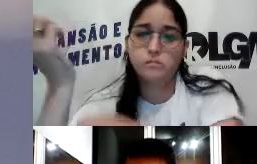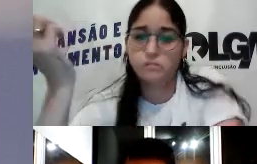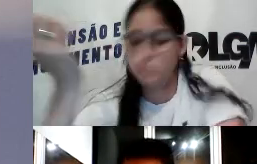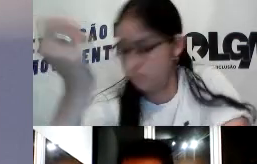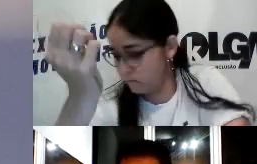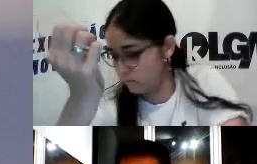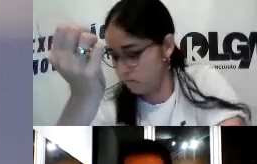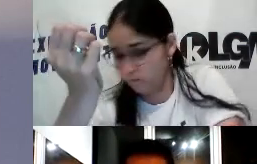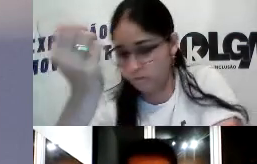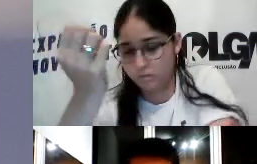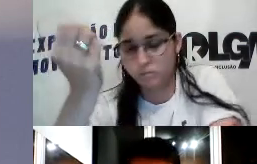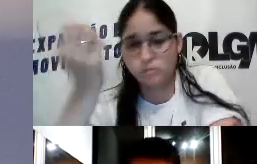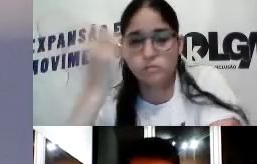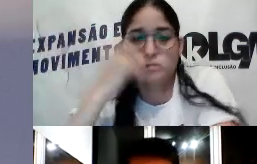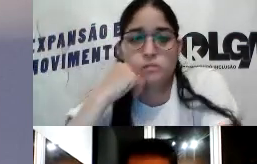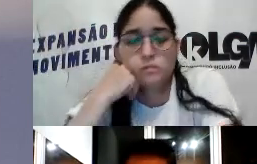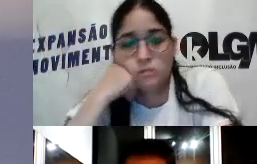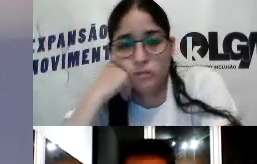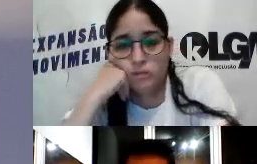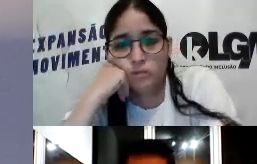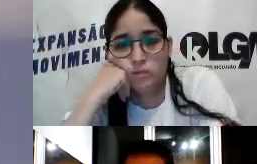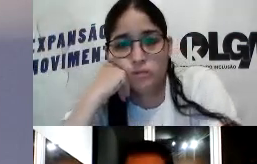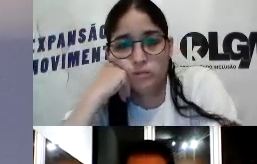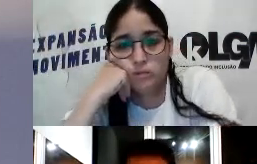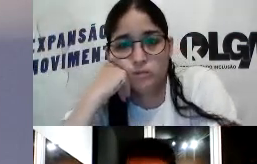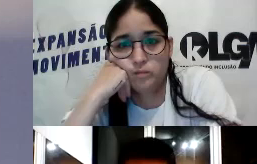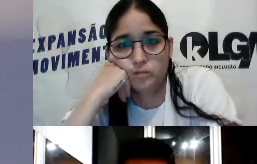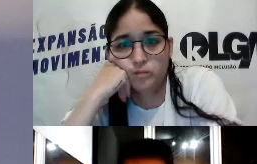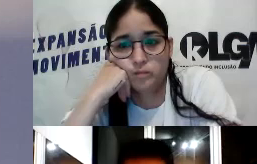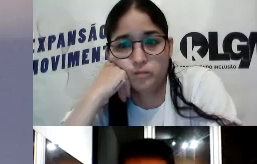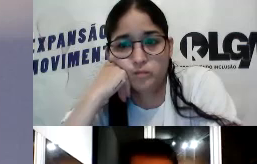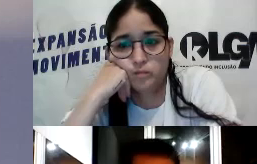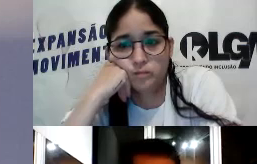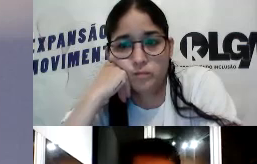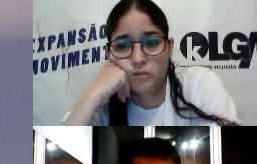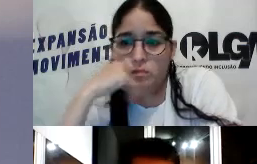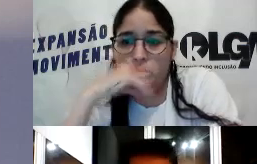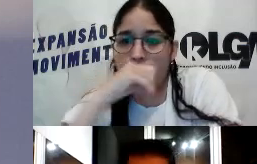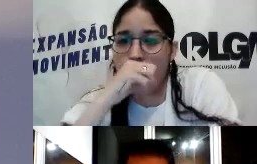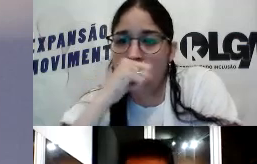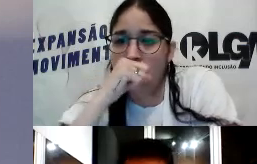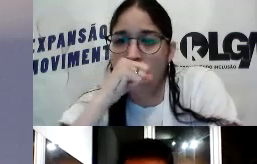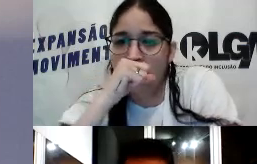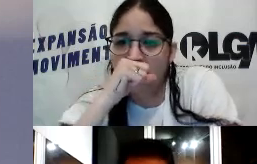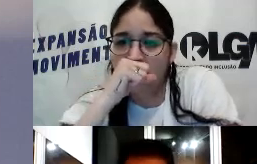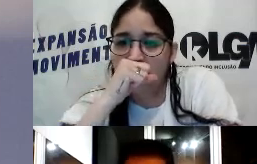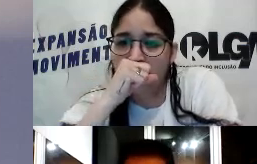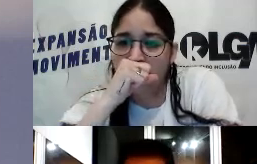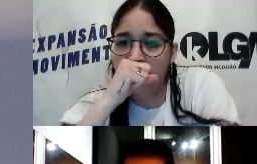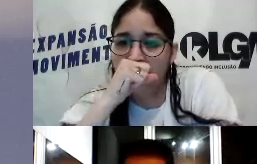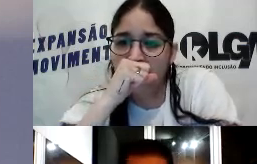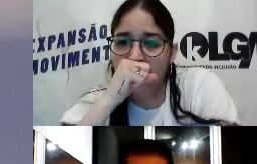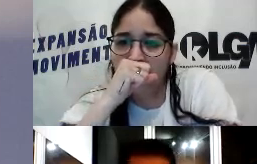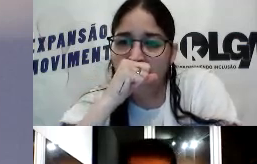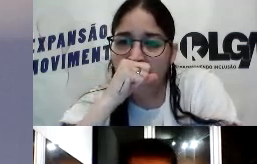eu, vocês, os terapeutas, que são profissionais extremamente capacitados, o fisioterapeuta, o fonoaudiólogo, eles